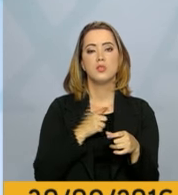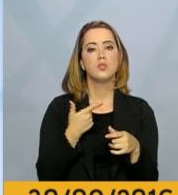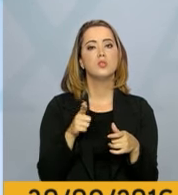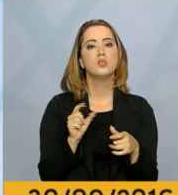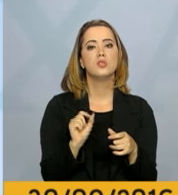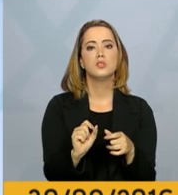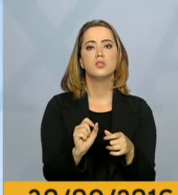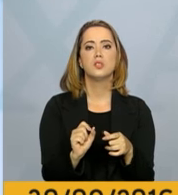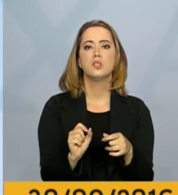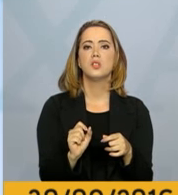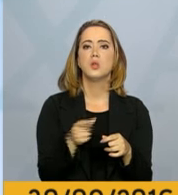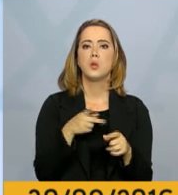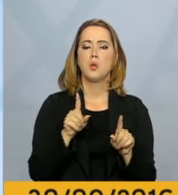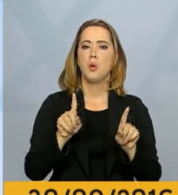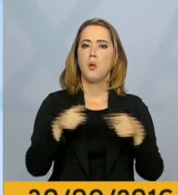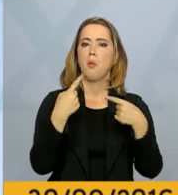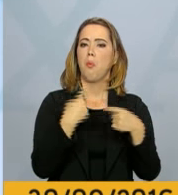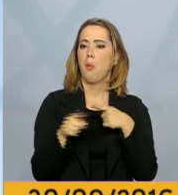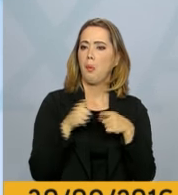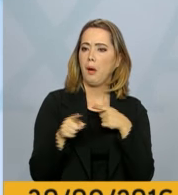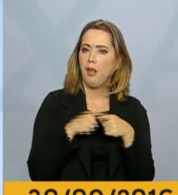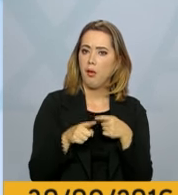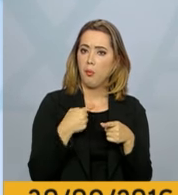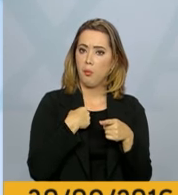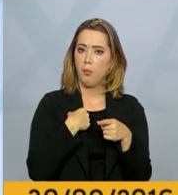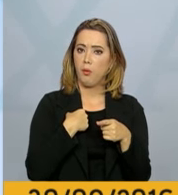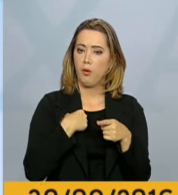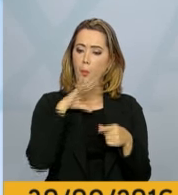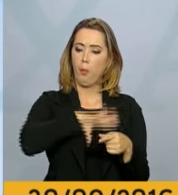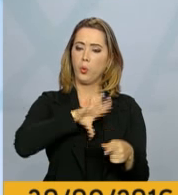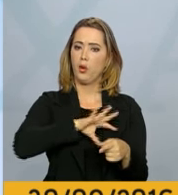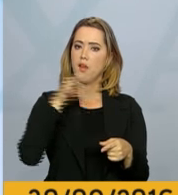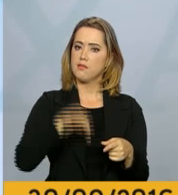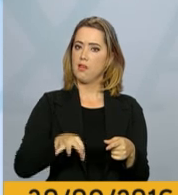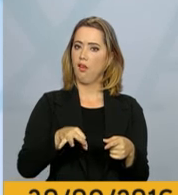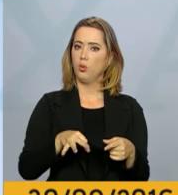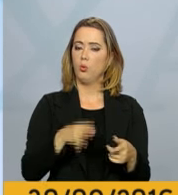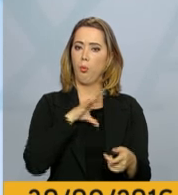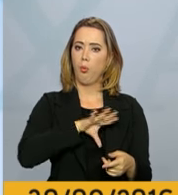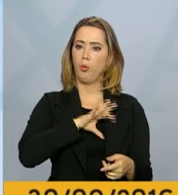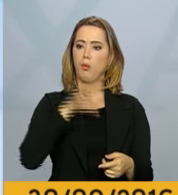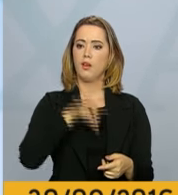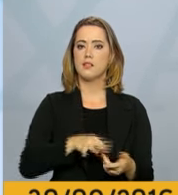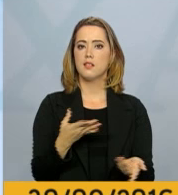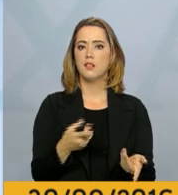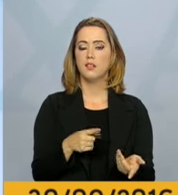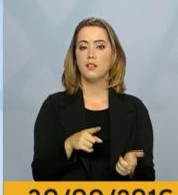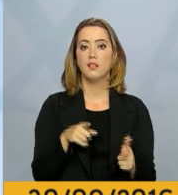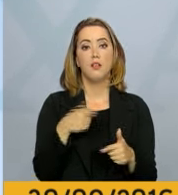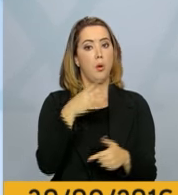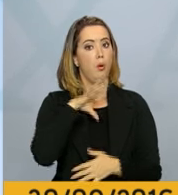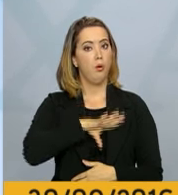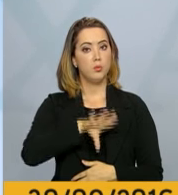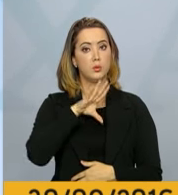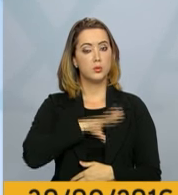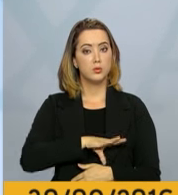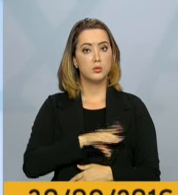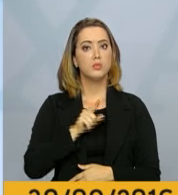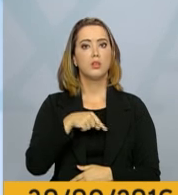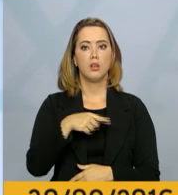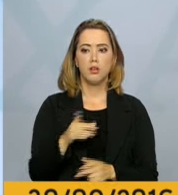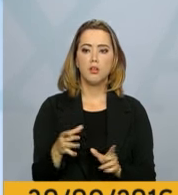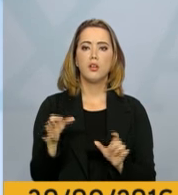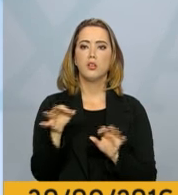essa posse crítica, porque se fala, não português correto, eu cometo erros, mas é o português que se